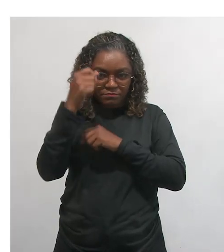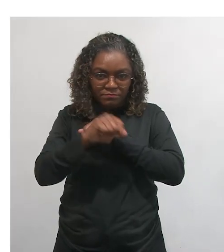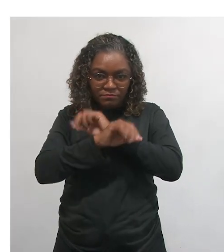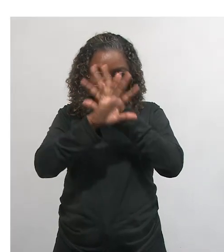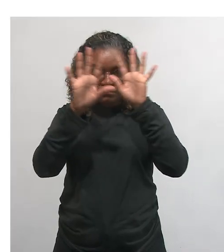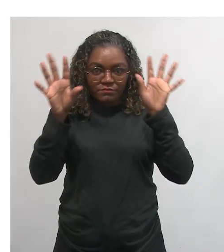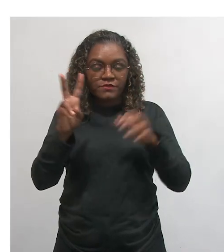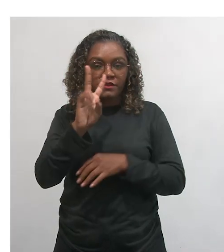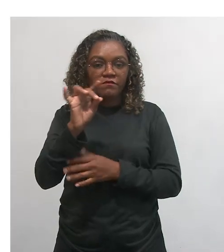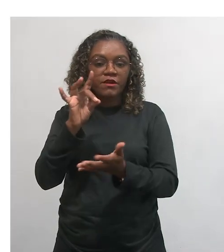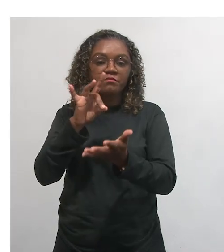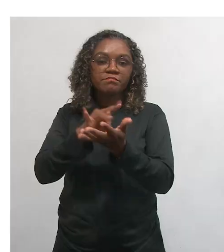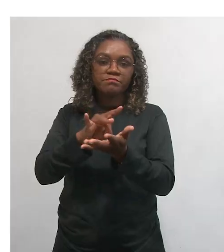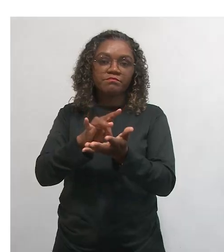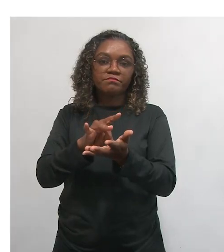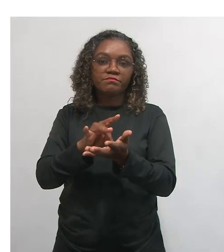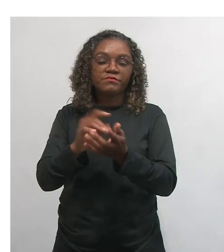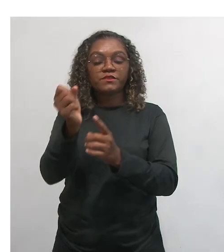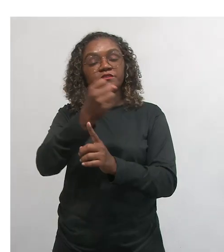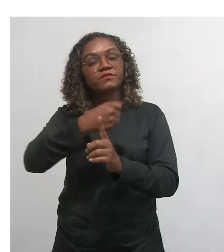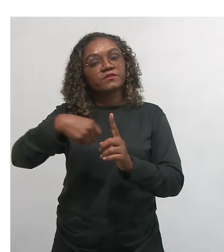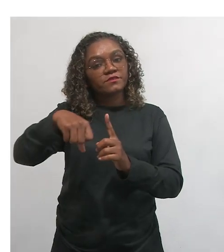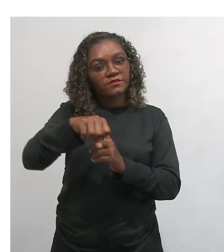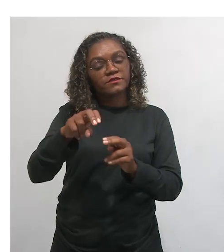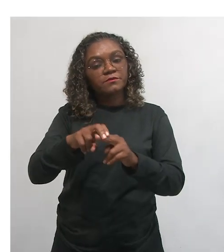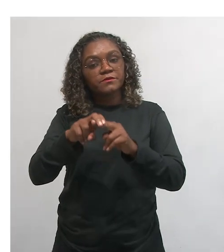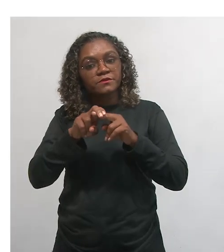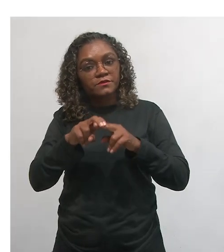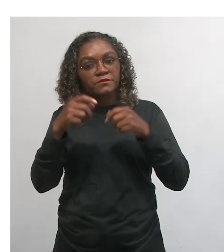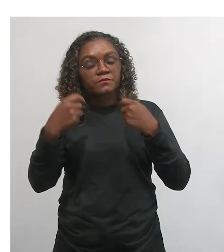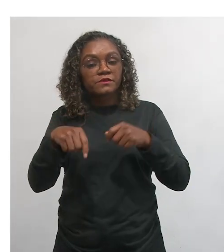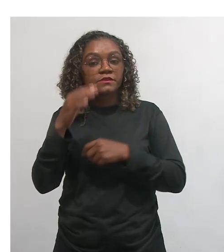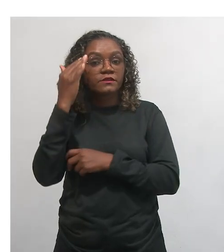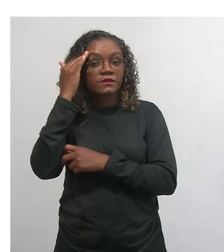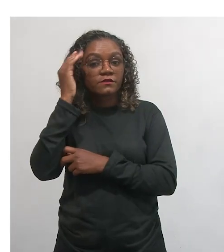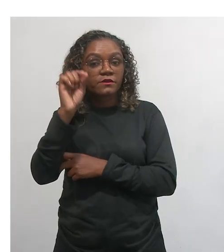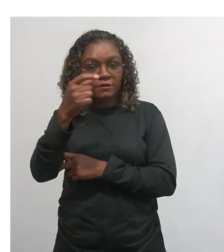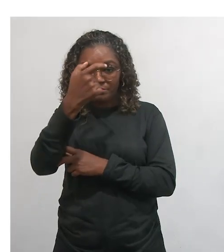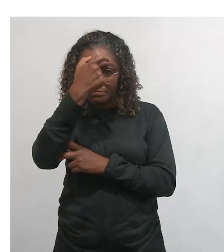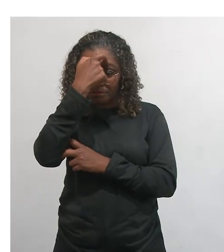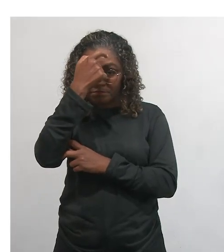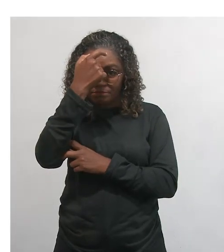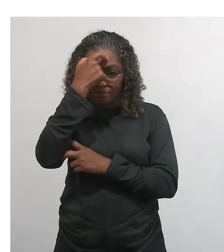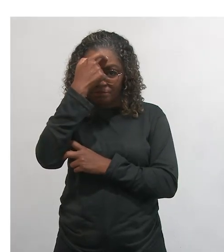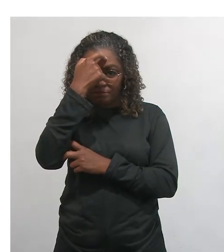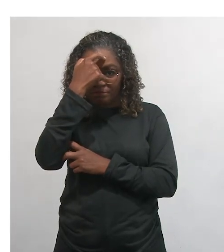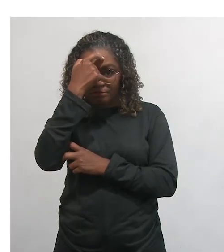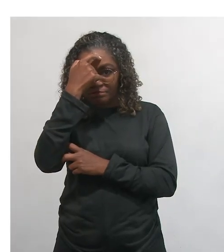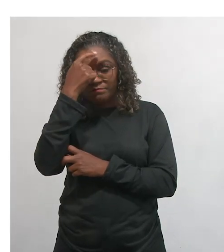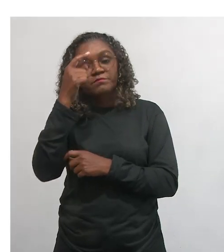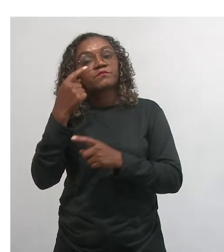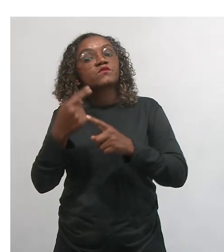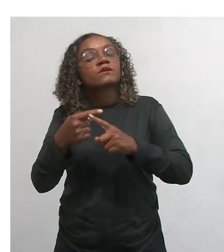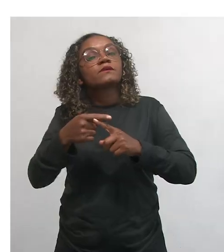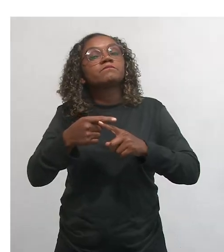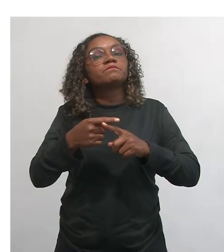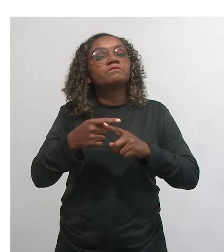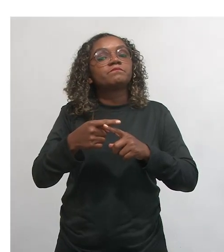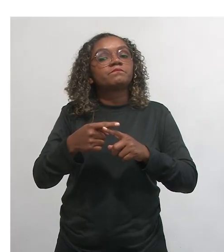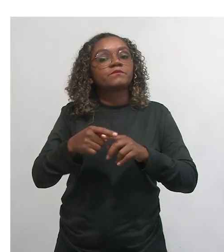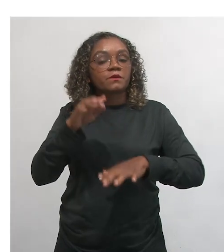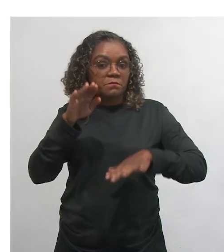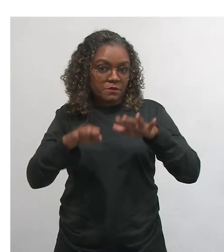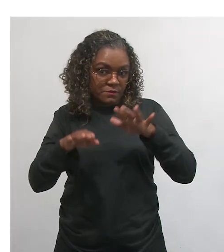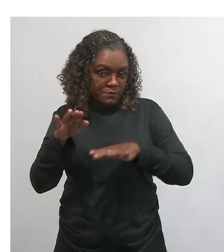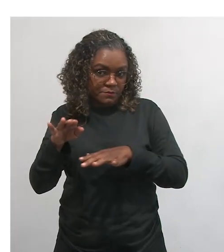e elas vão ser exitosas na sociedade. Para isso, então, tem que apostar no domínio da razão, porque